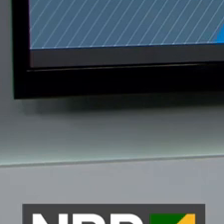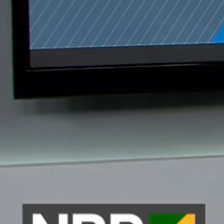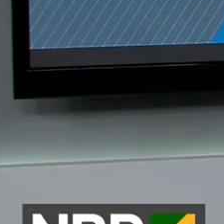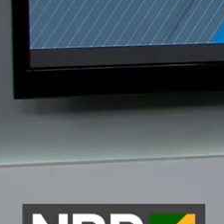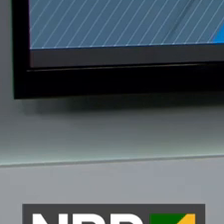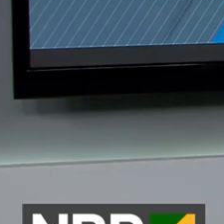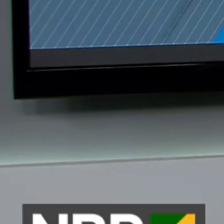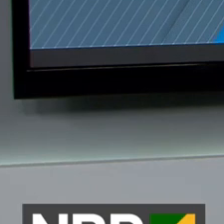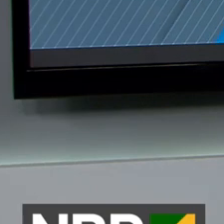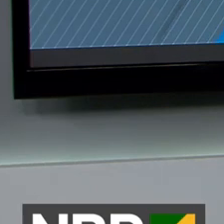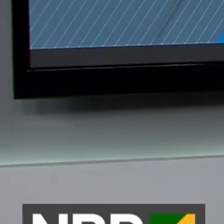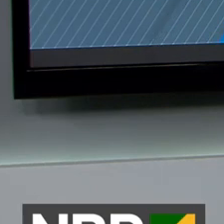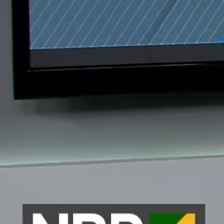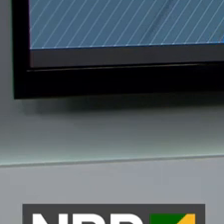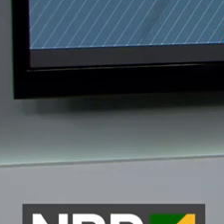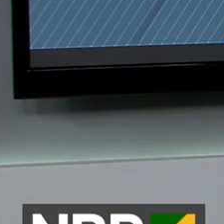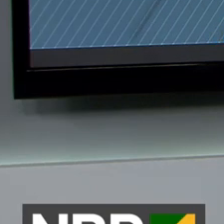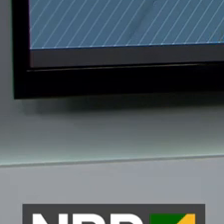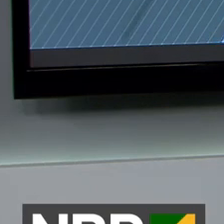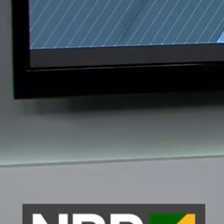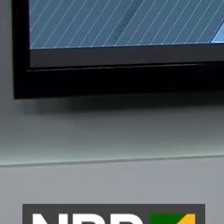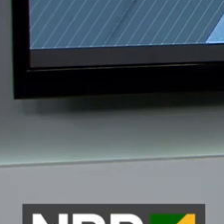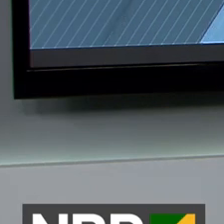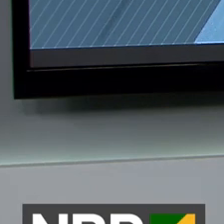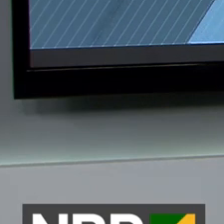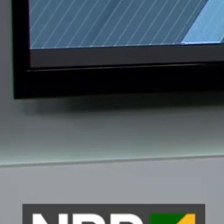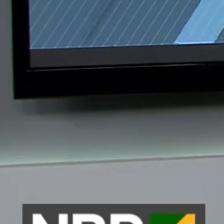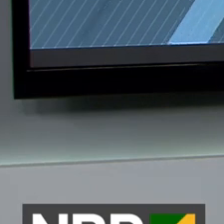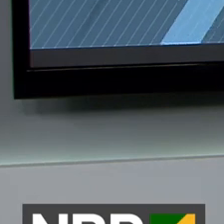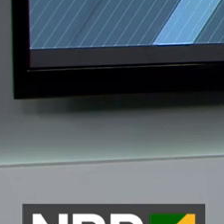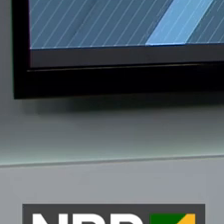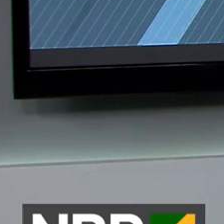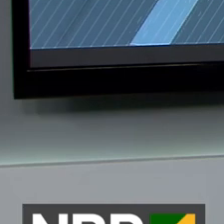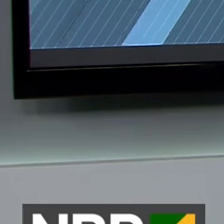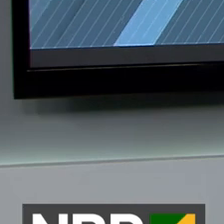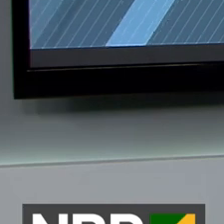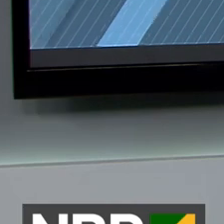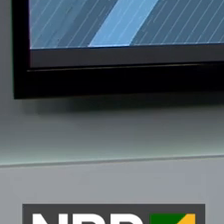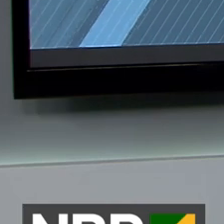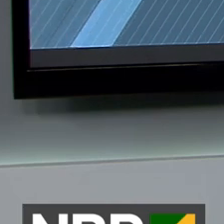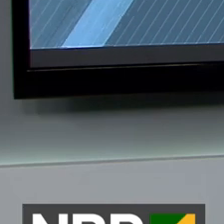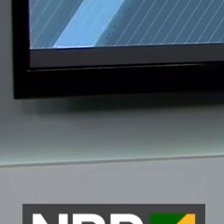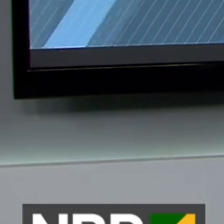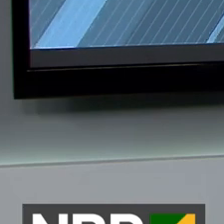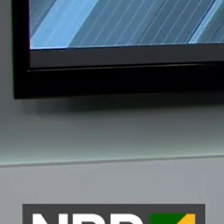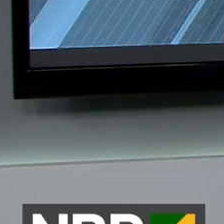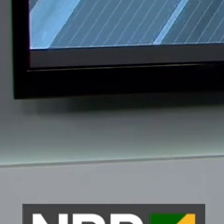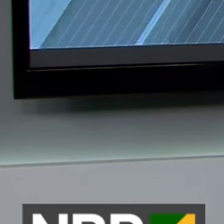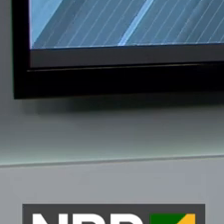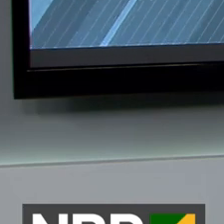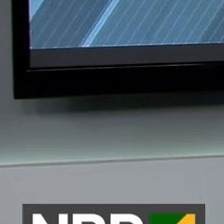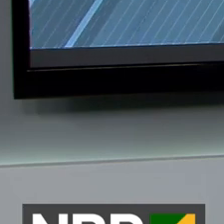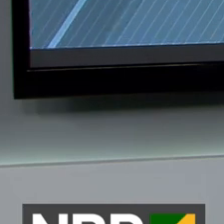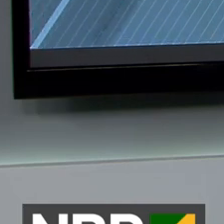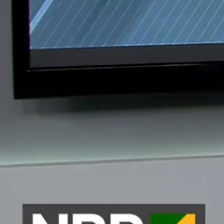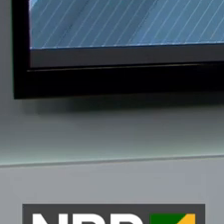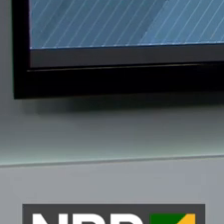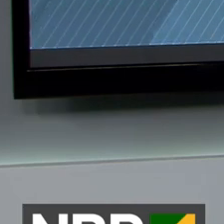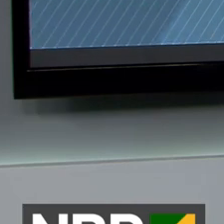de supermercados como atividade essencial à economia. Com o novo status, que atualiza uma legislação da